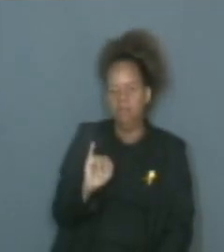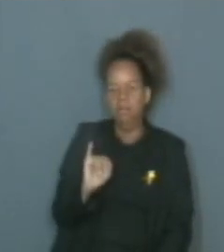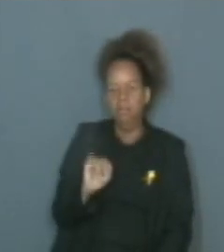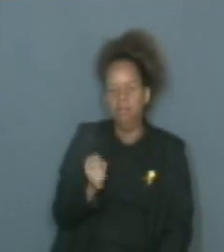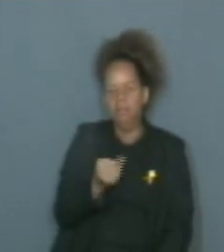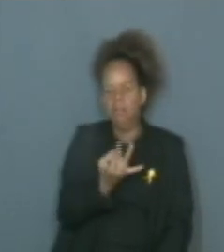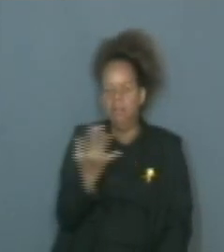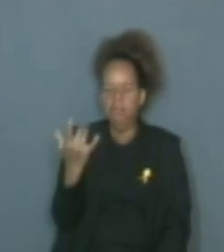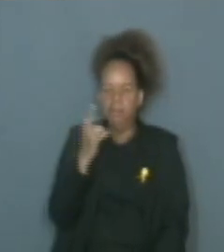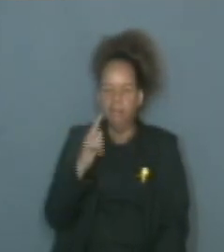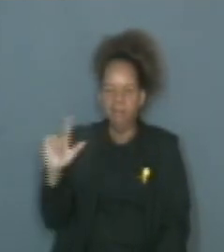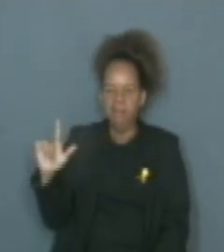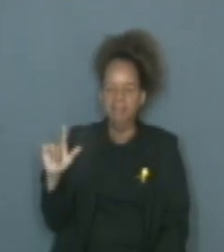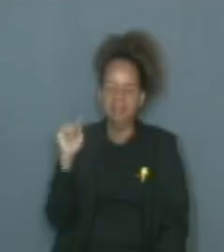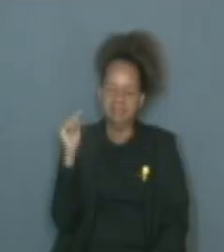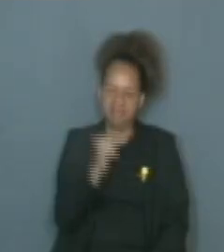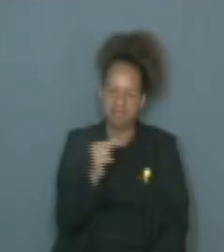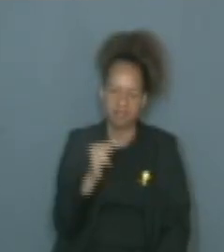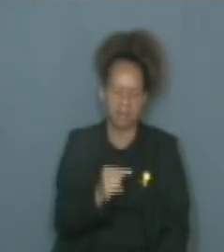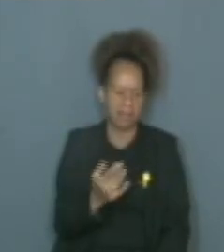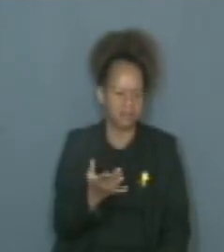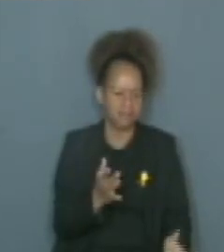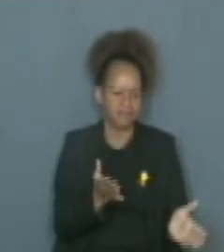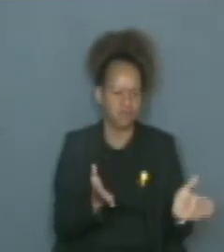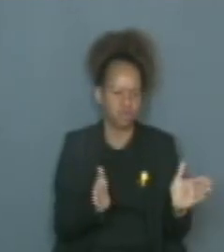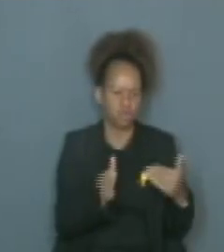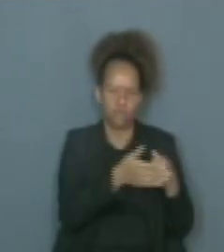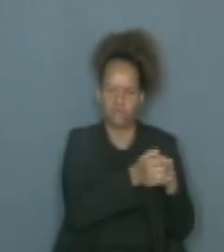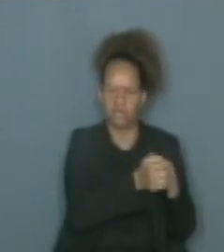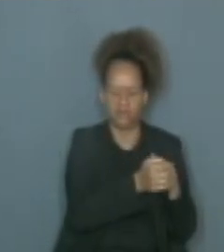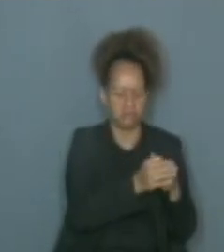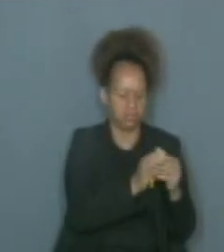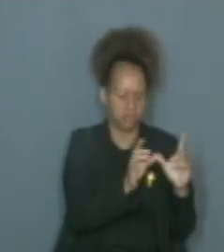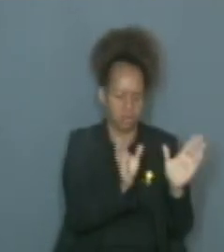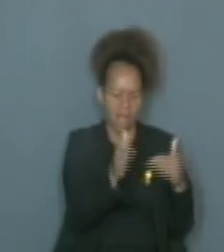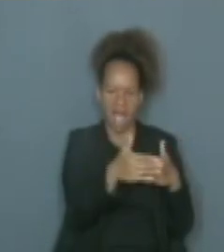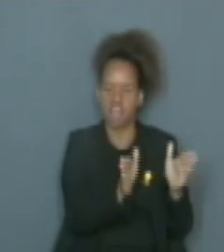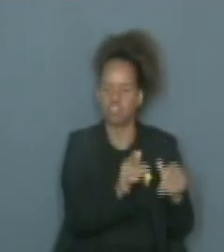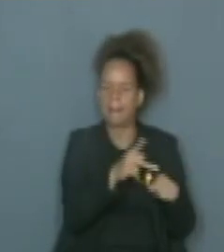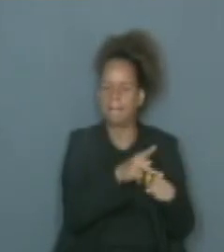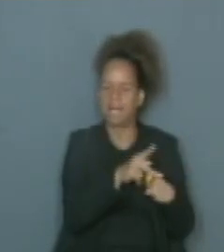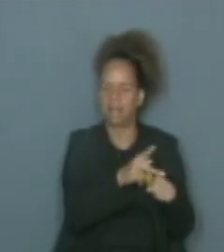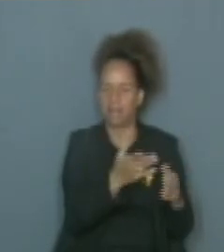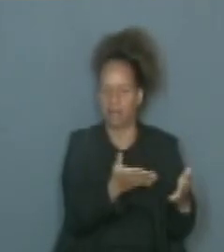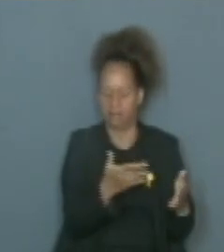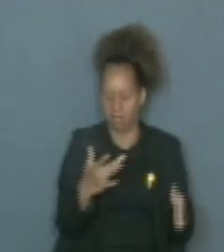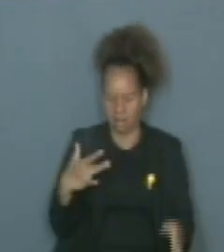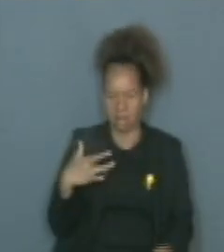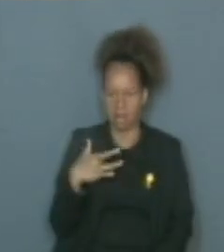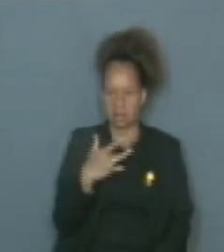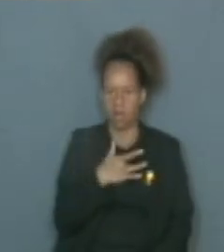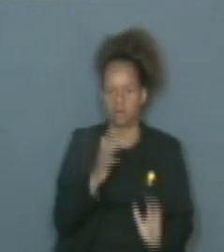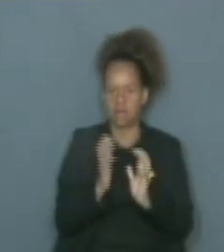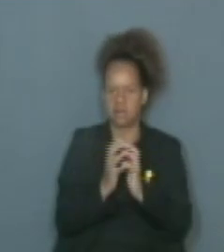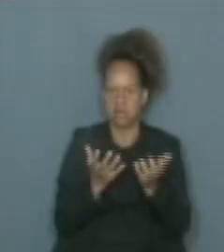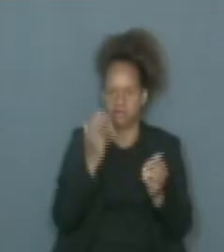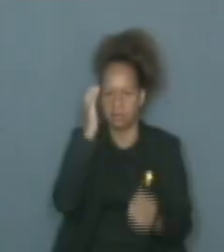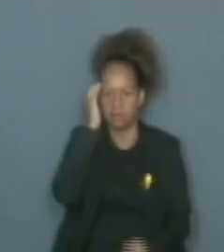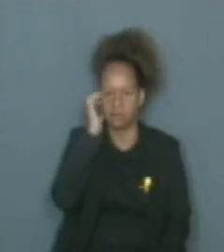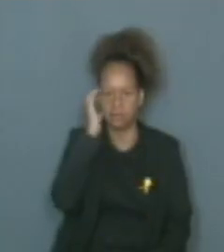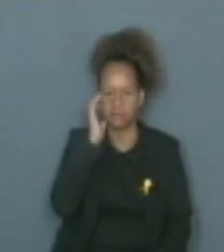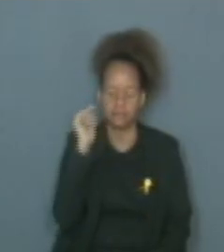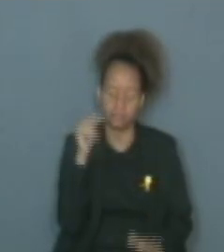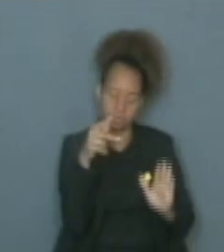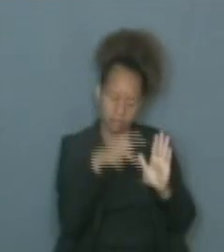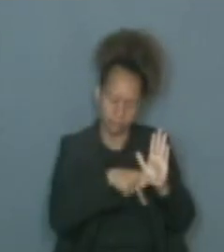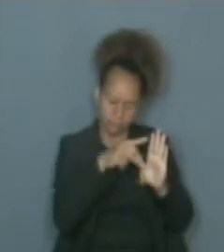tantas outras. É uma caixa preta hoje, o Saúde Recife, por exemplo. Esse